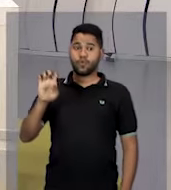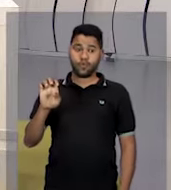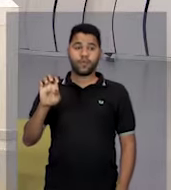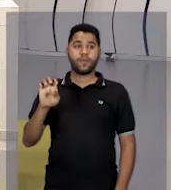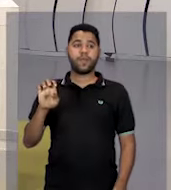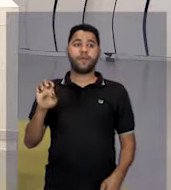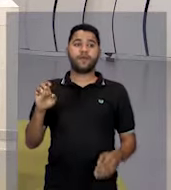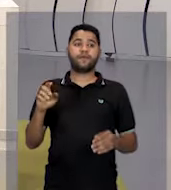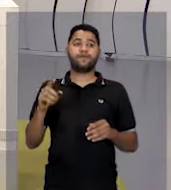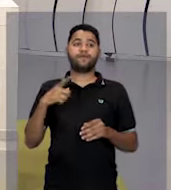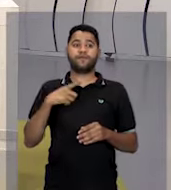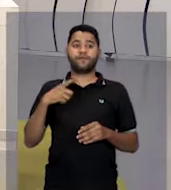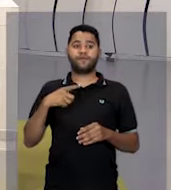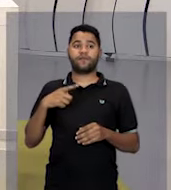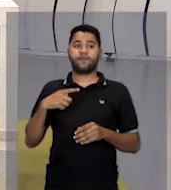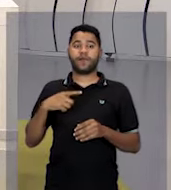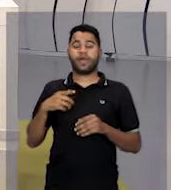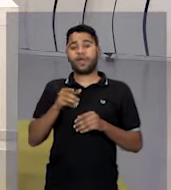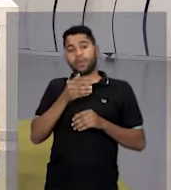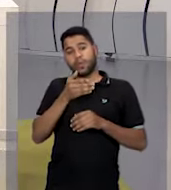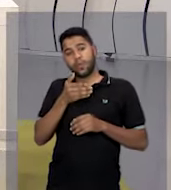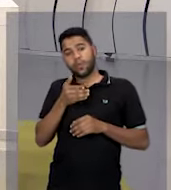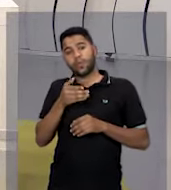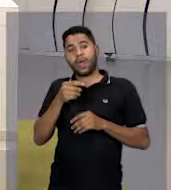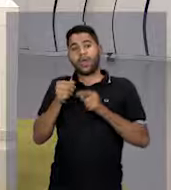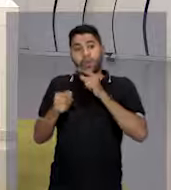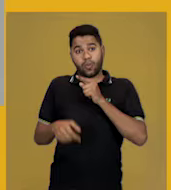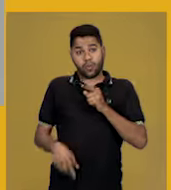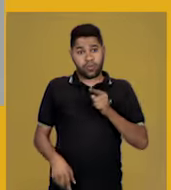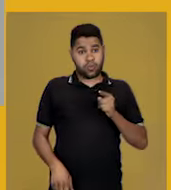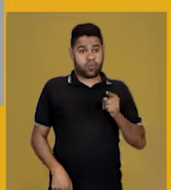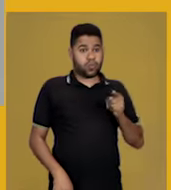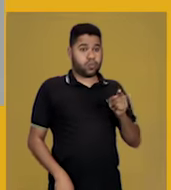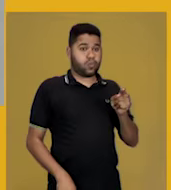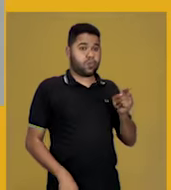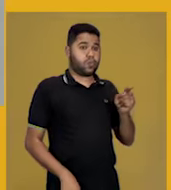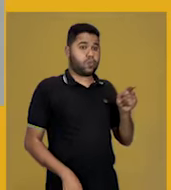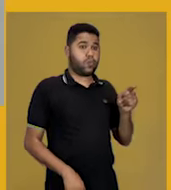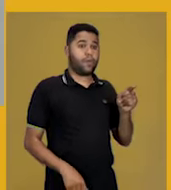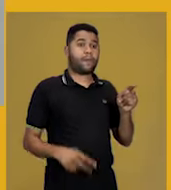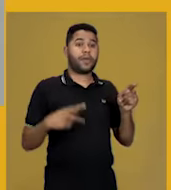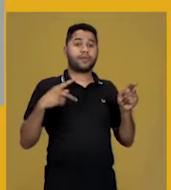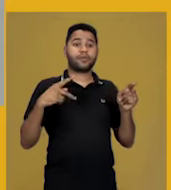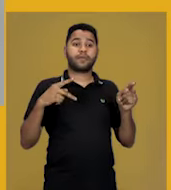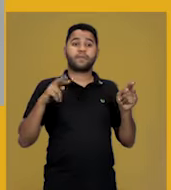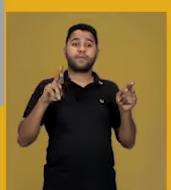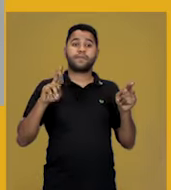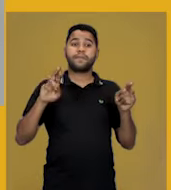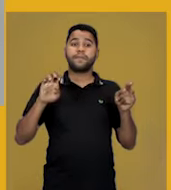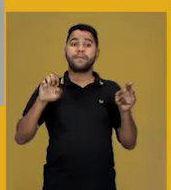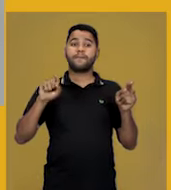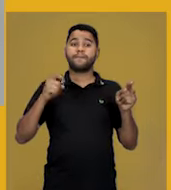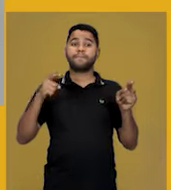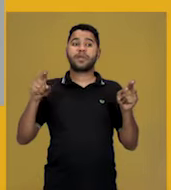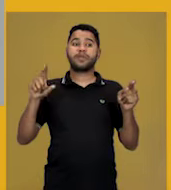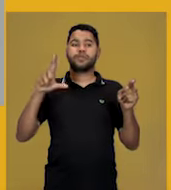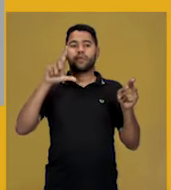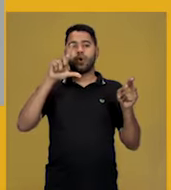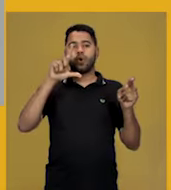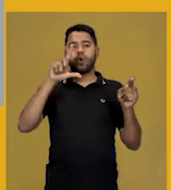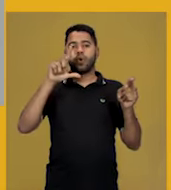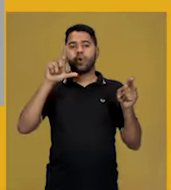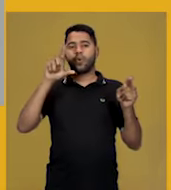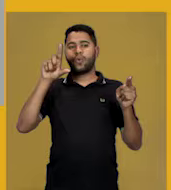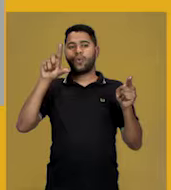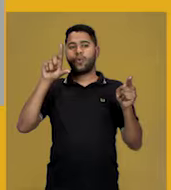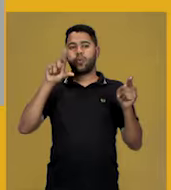vai aumentando para a nossa direita, mas o valor da pressão, ele vai sempre diminuindo para